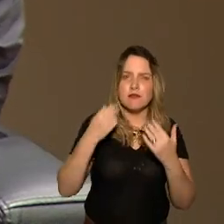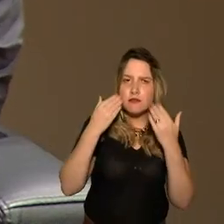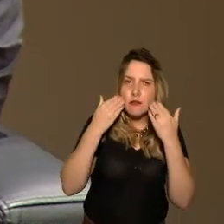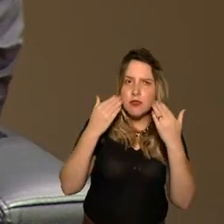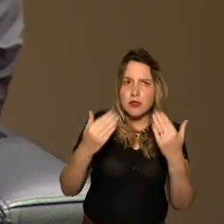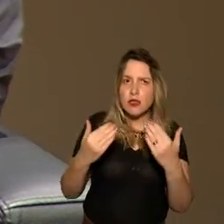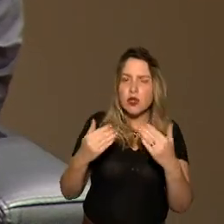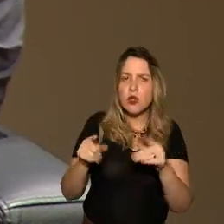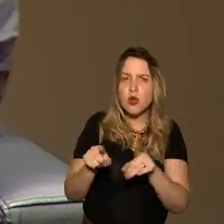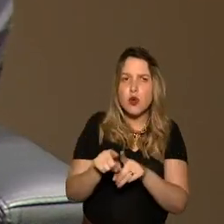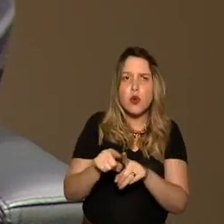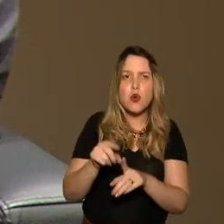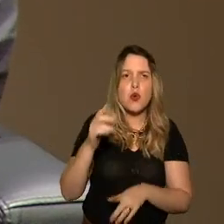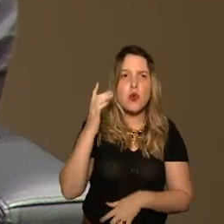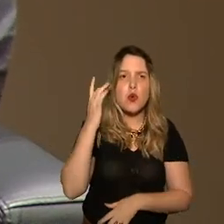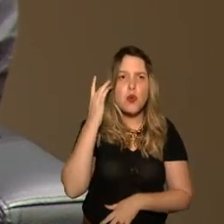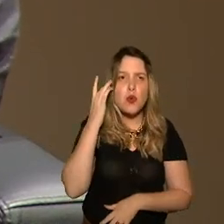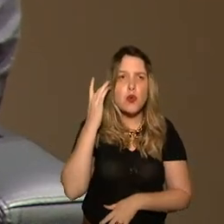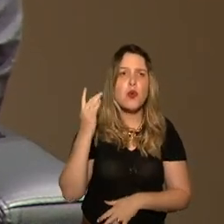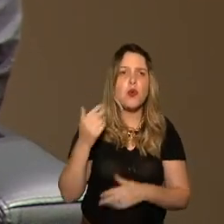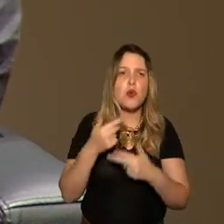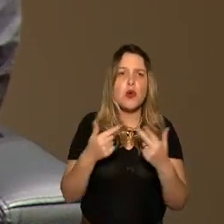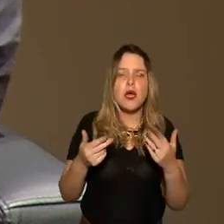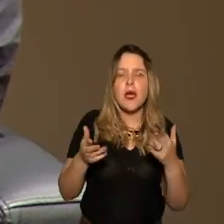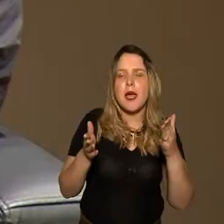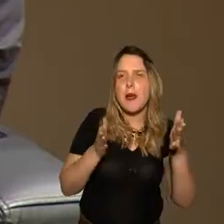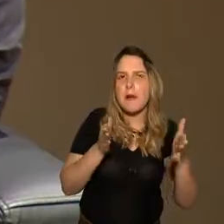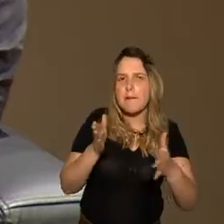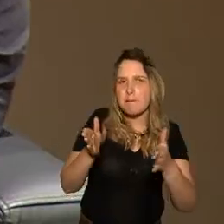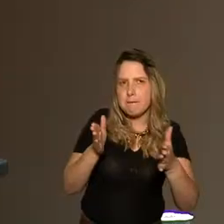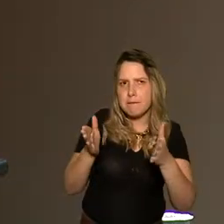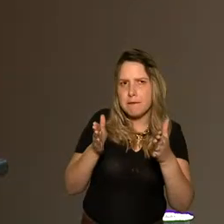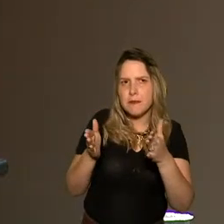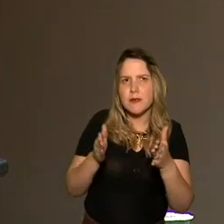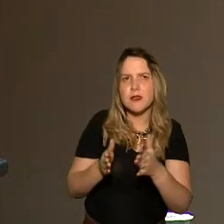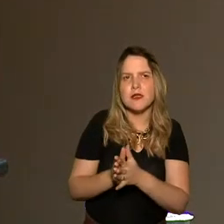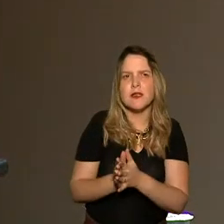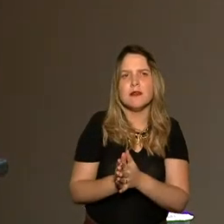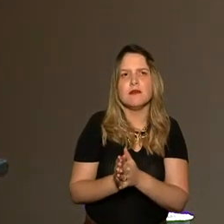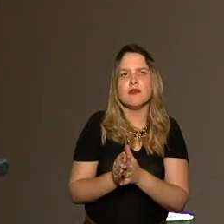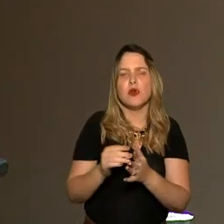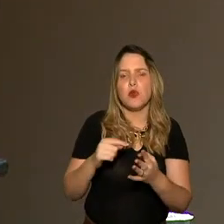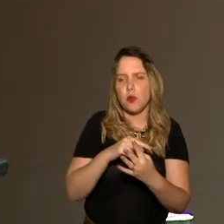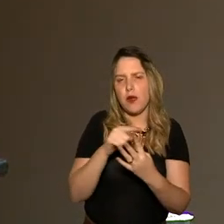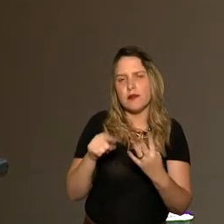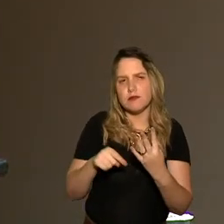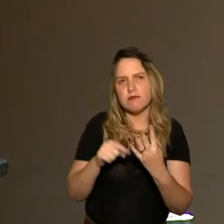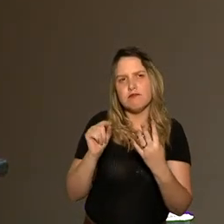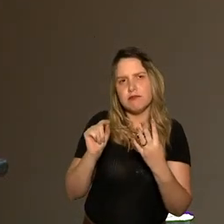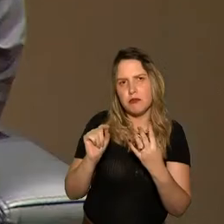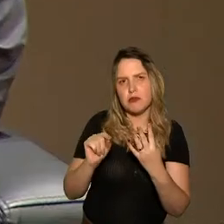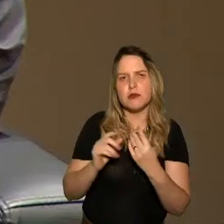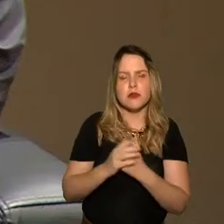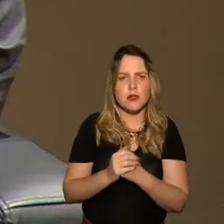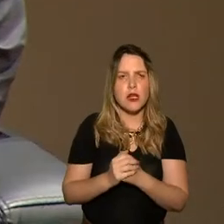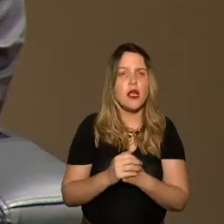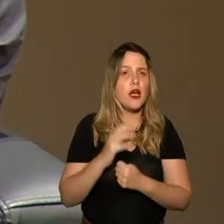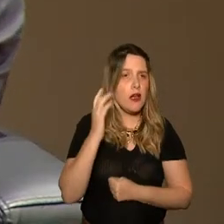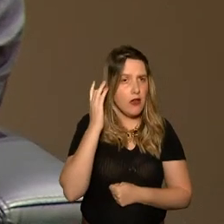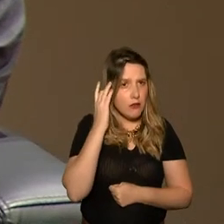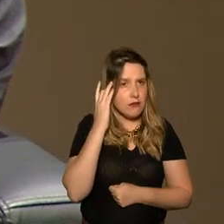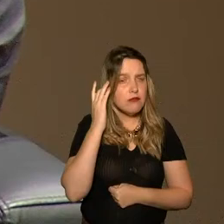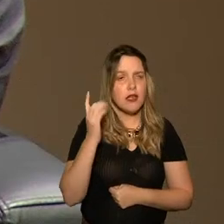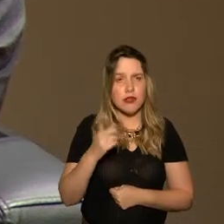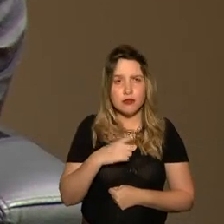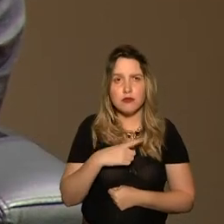que você tá trazendo eu acho eu vou falar de novo da casa do Povo né que tá situada no bairro do Bom Retiro e que eu acho que ela